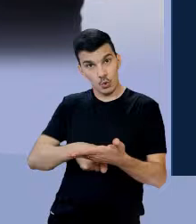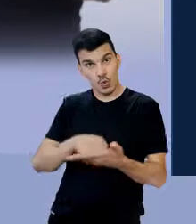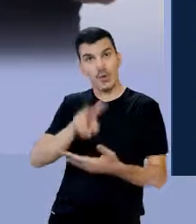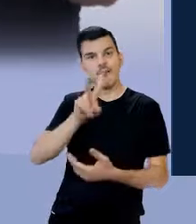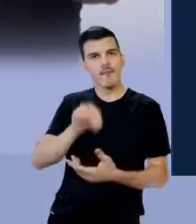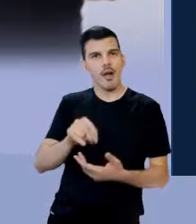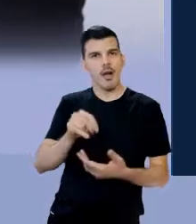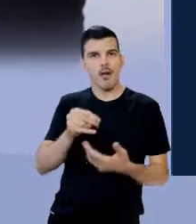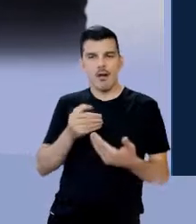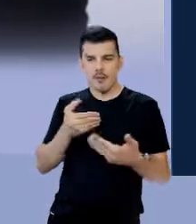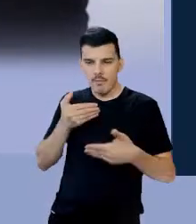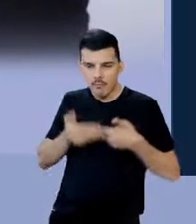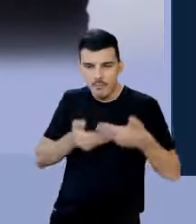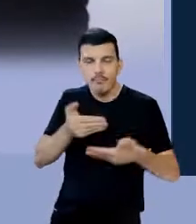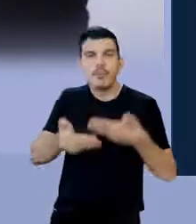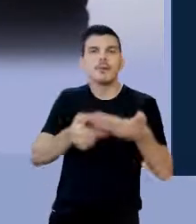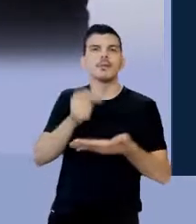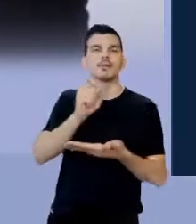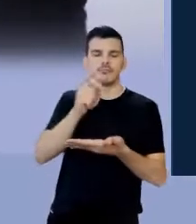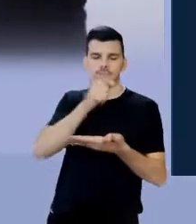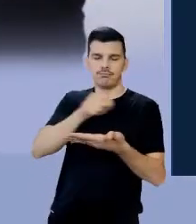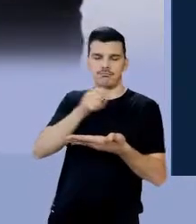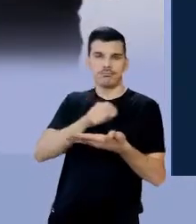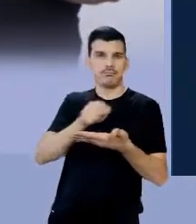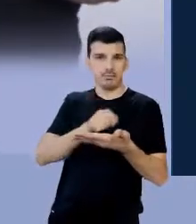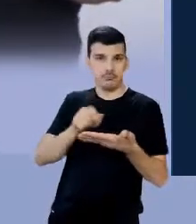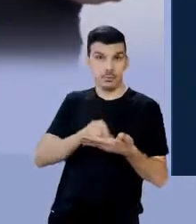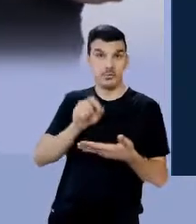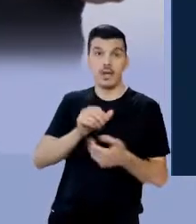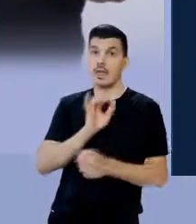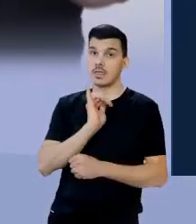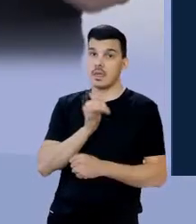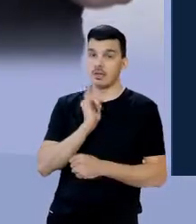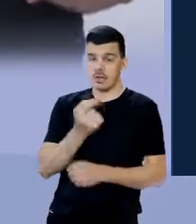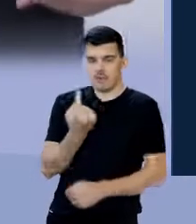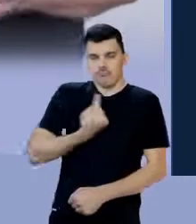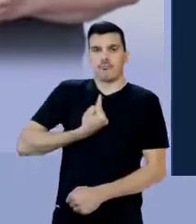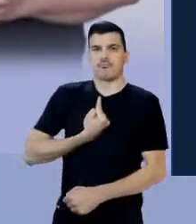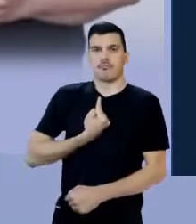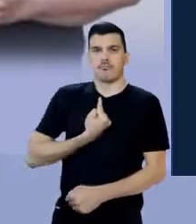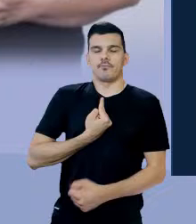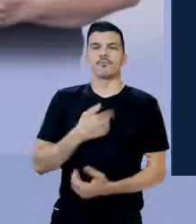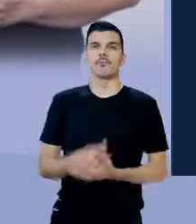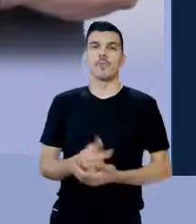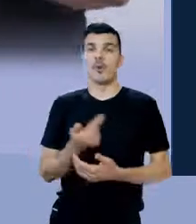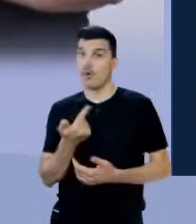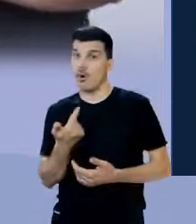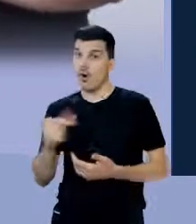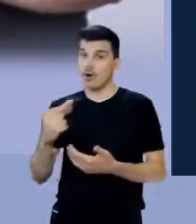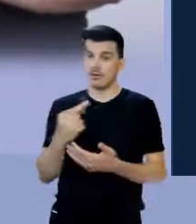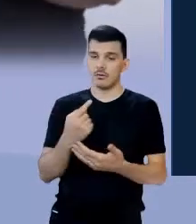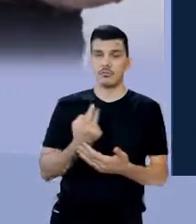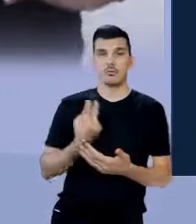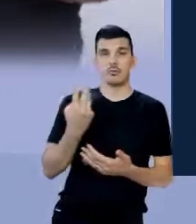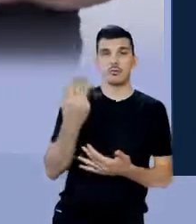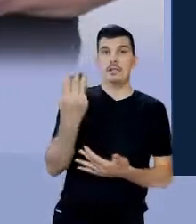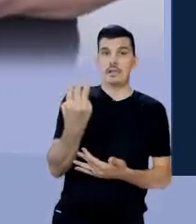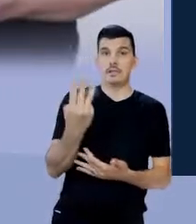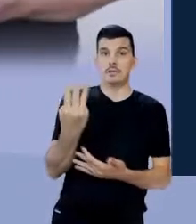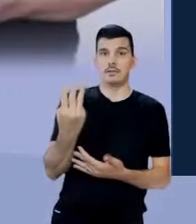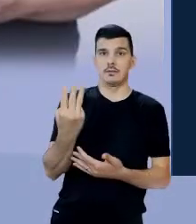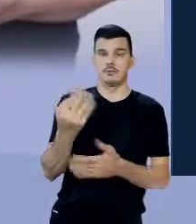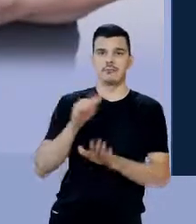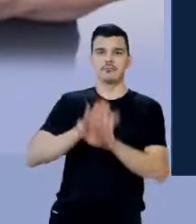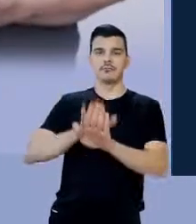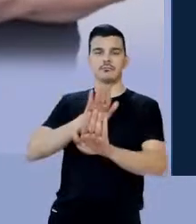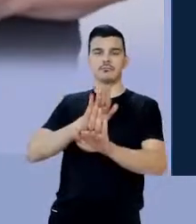o autor vai proceder nesta obra a narrativa em primeira pessoa. Nas demais, a narração